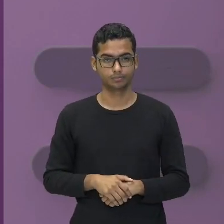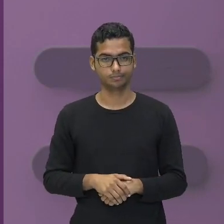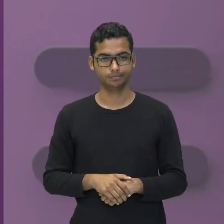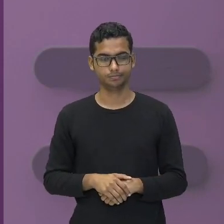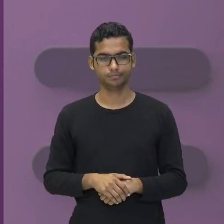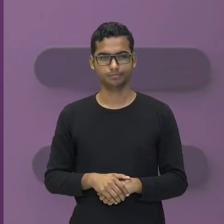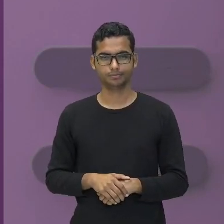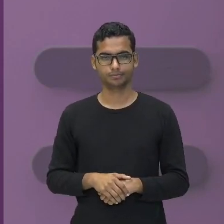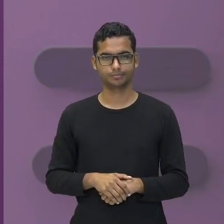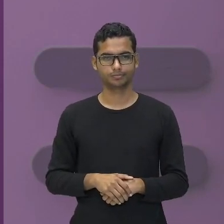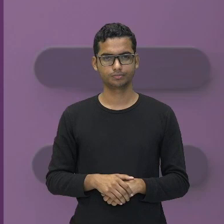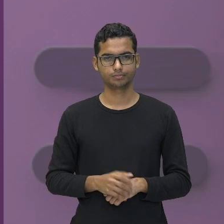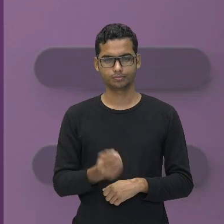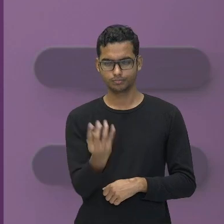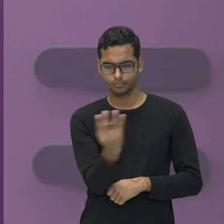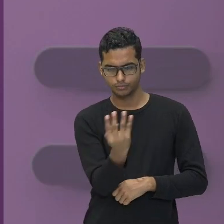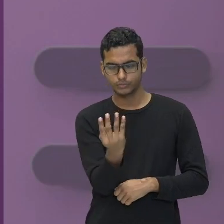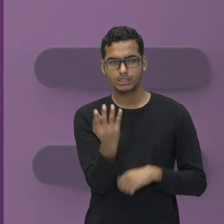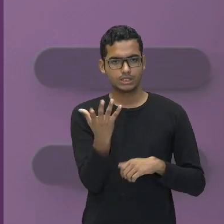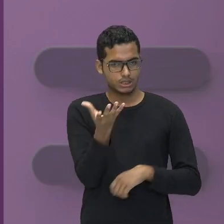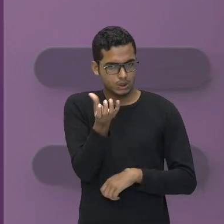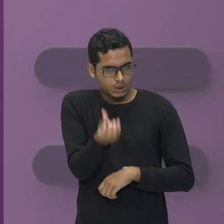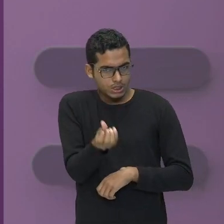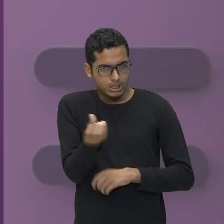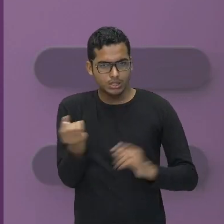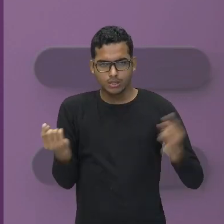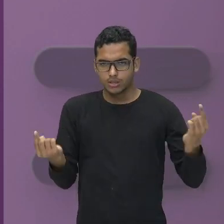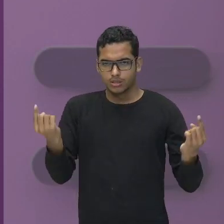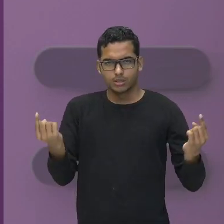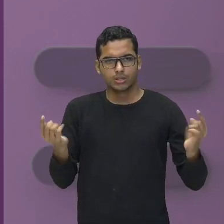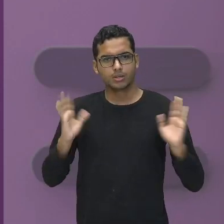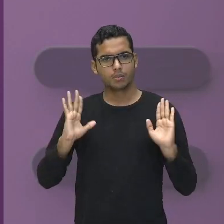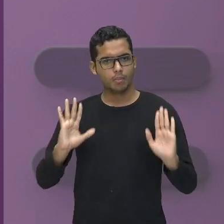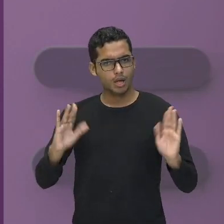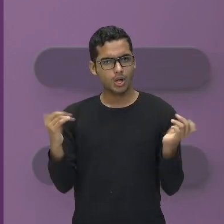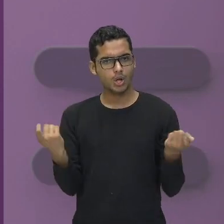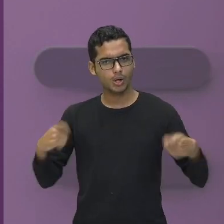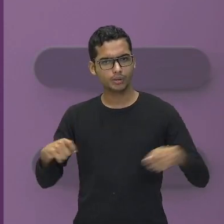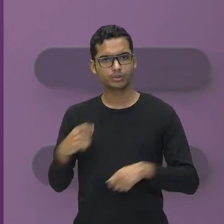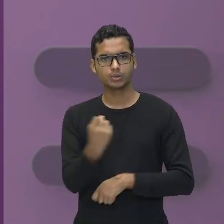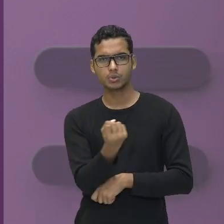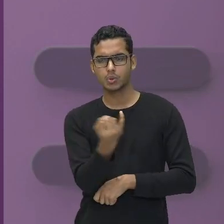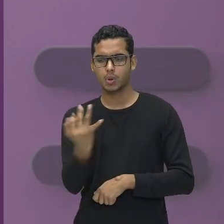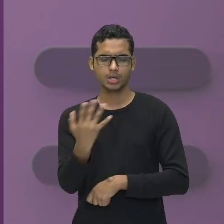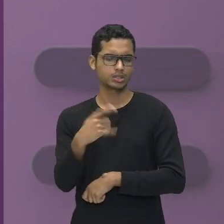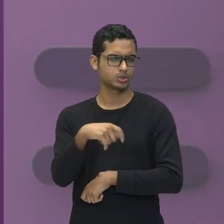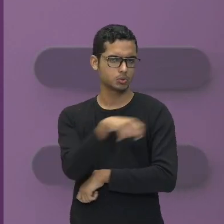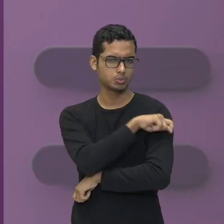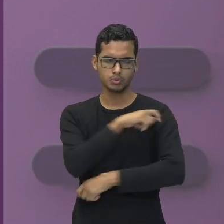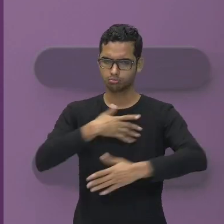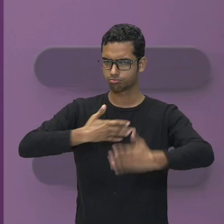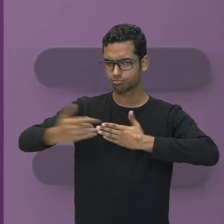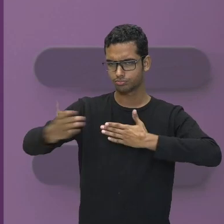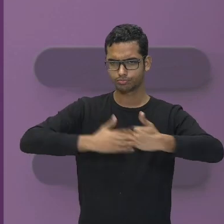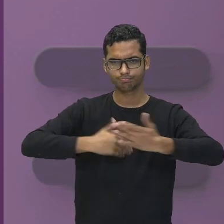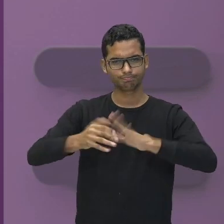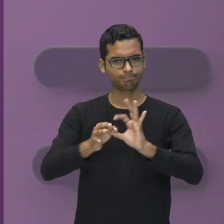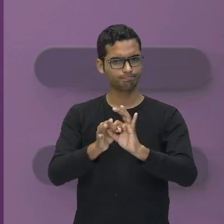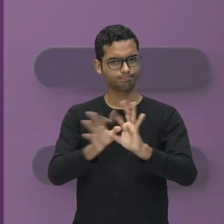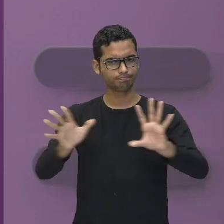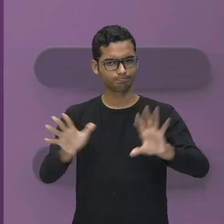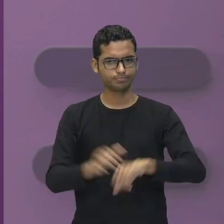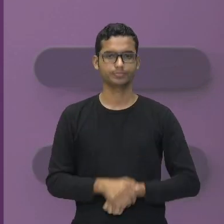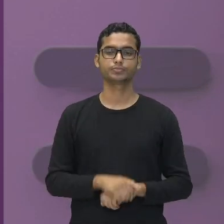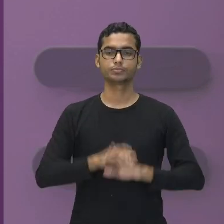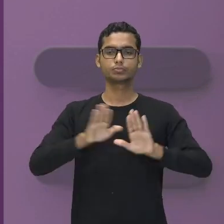né? Estou usando aqui 4 termos, mas pode ser uma sequência com uma quantidade qualquer de números, tá? Para eu descobrir